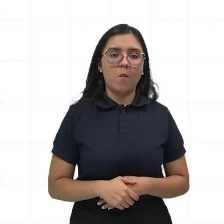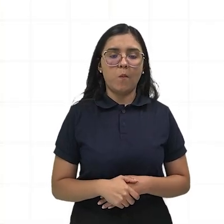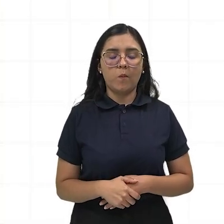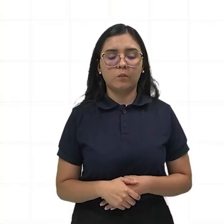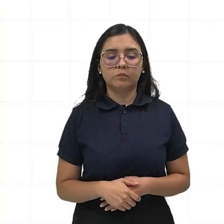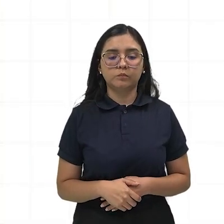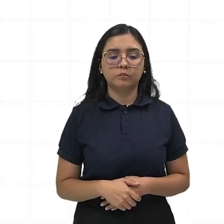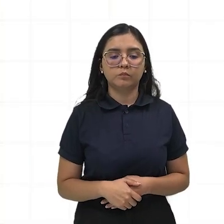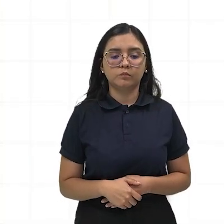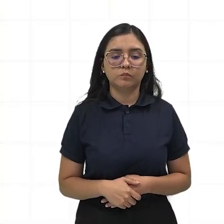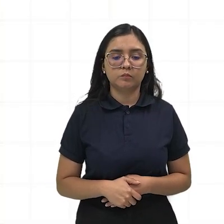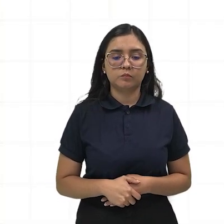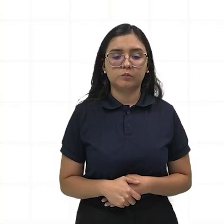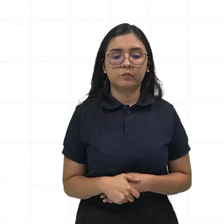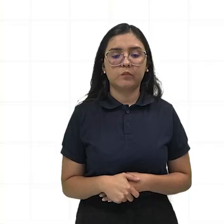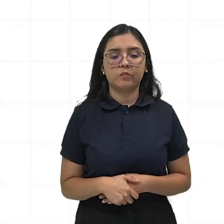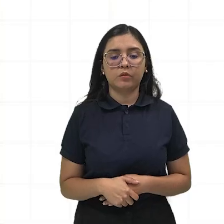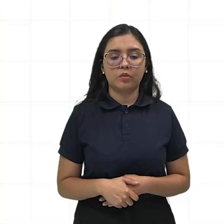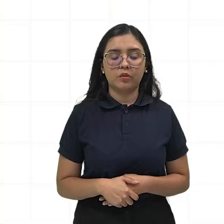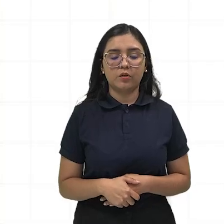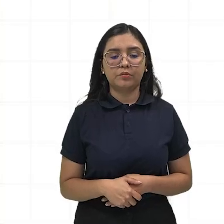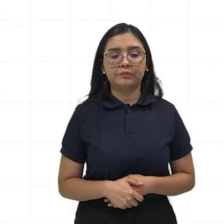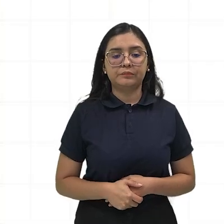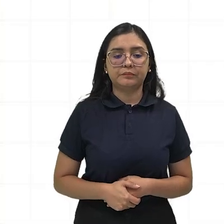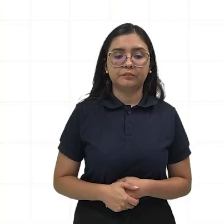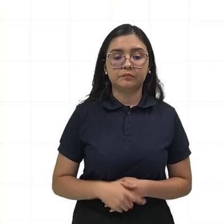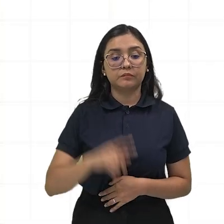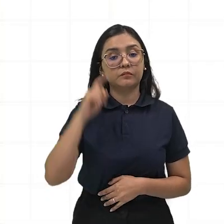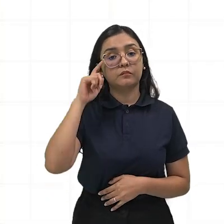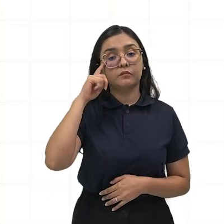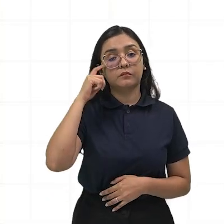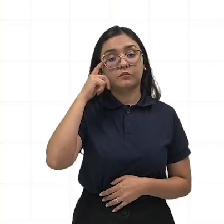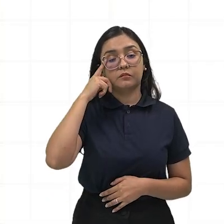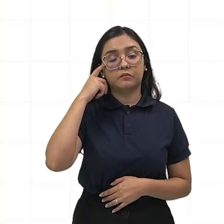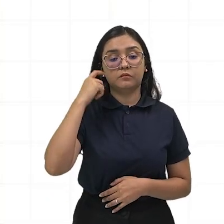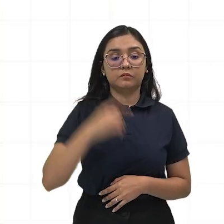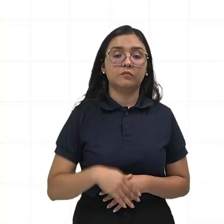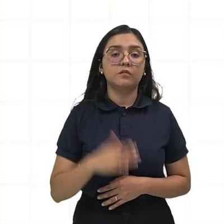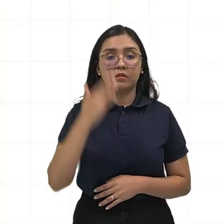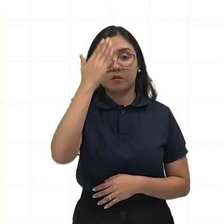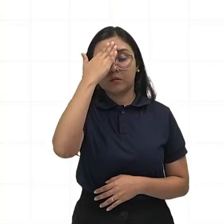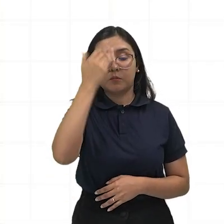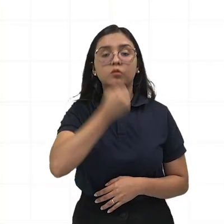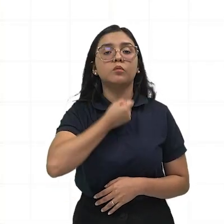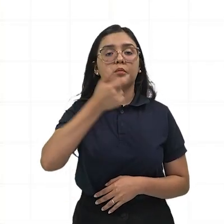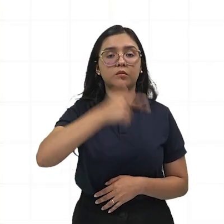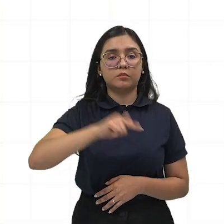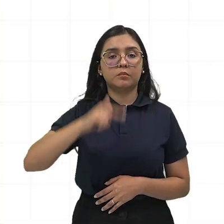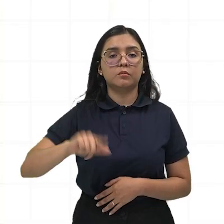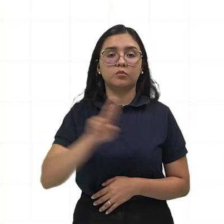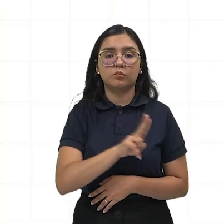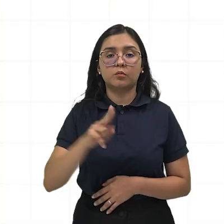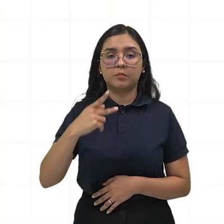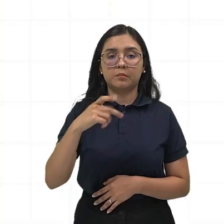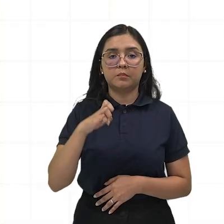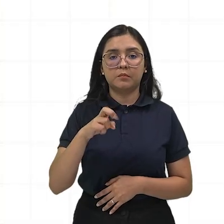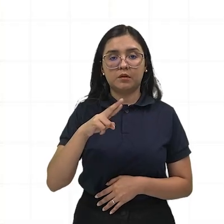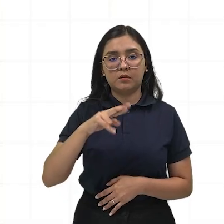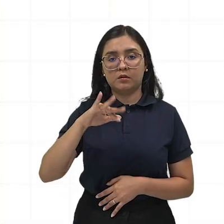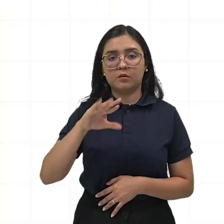Antiperíodo. Beleza? E a parte que nós já sabemos que se repete, ela é chamada